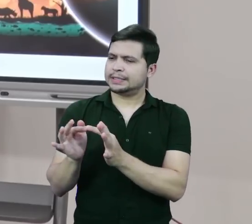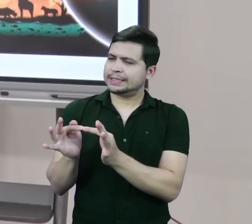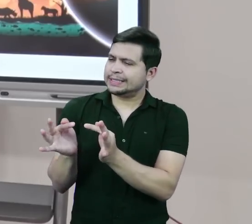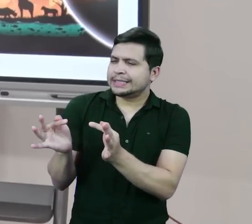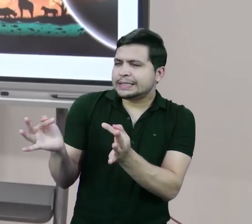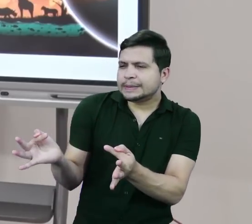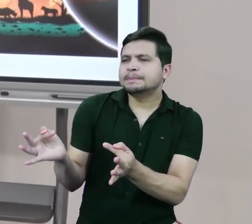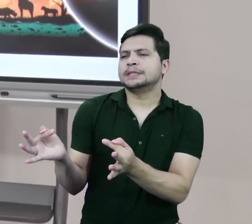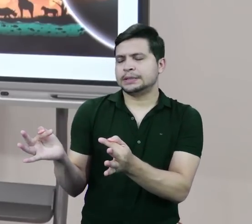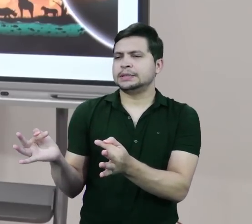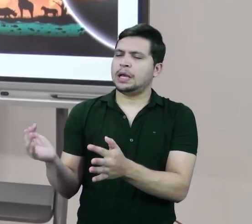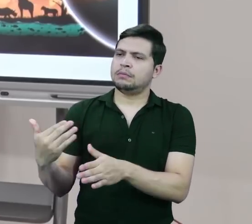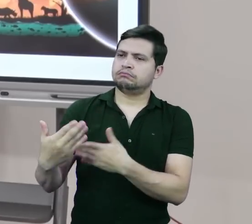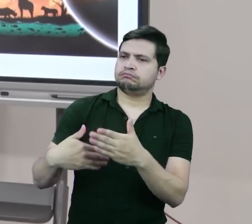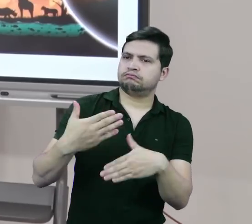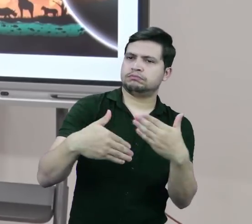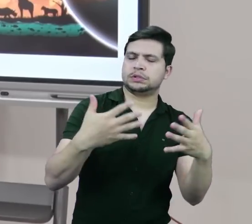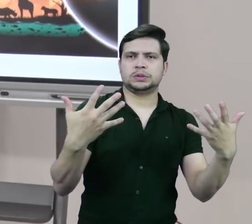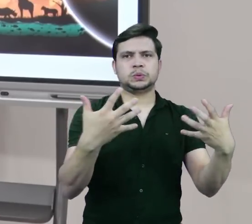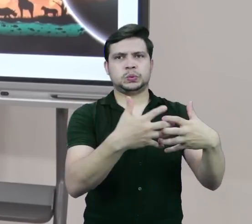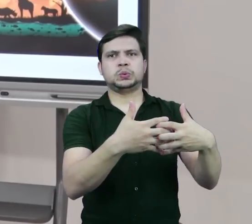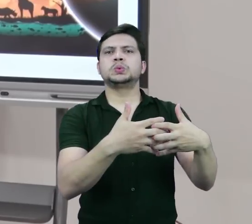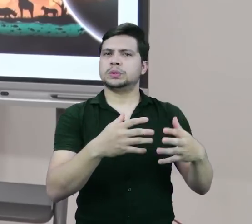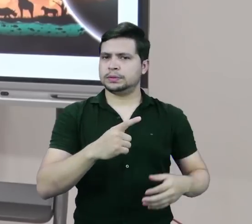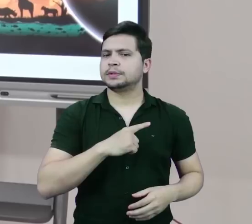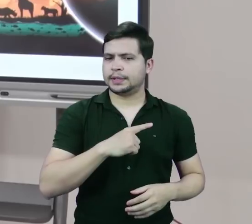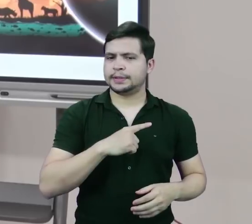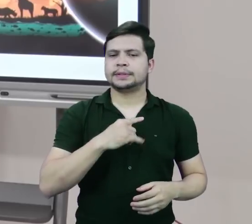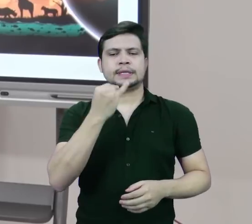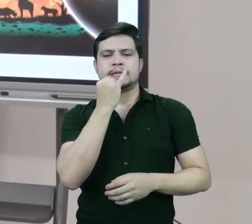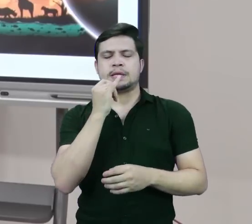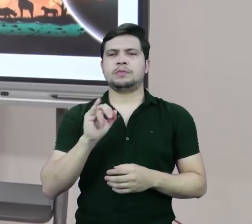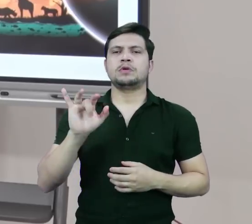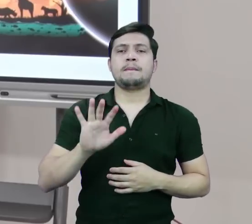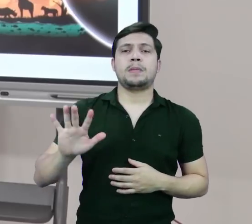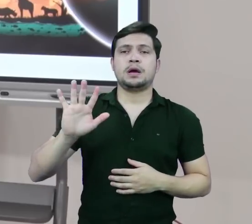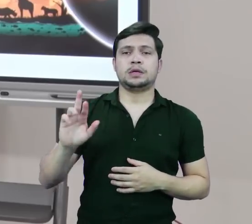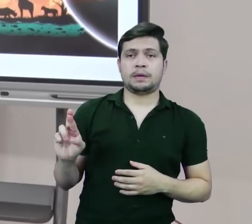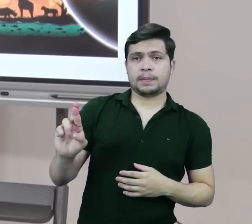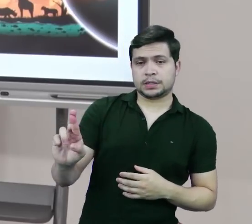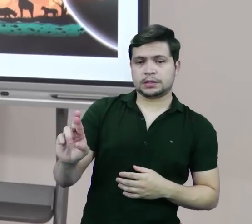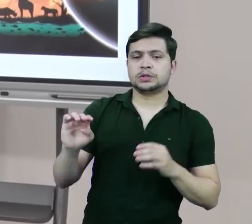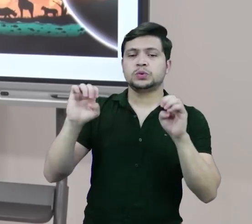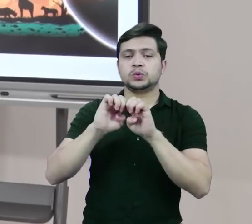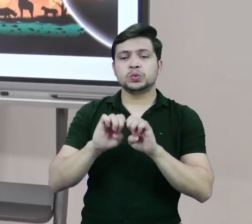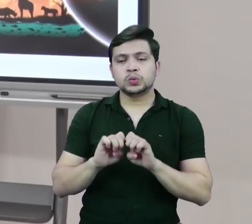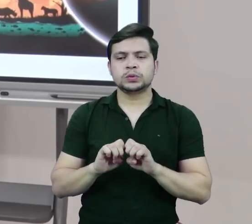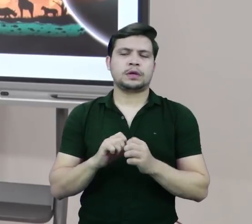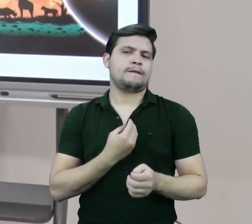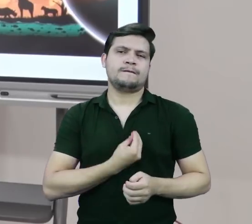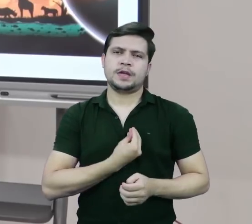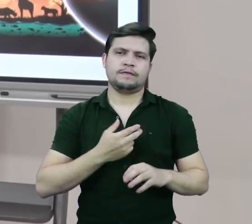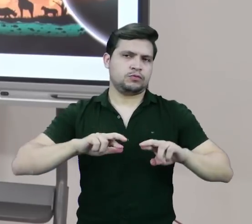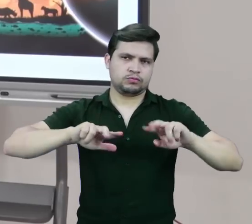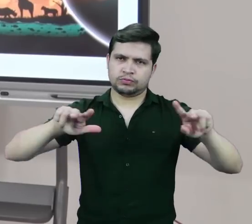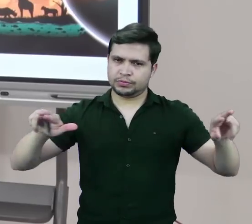mais simples ao aumento de complexidade. Nessa imagem nós temos uma representação das estruturas dos seres vivos.